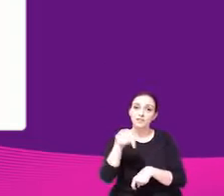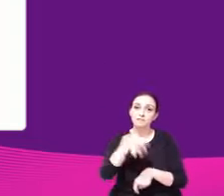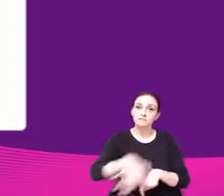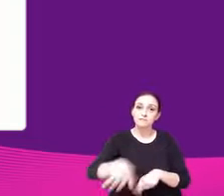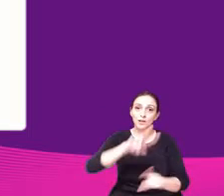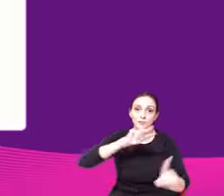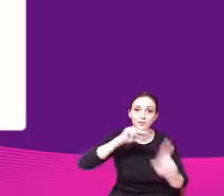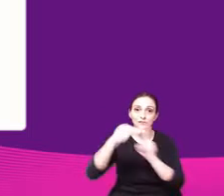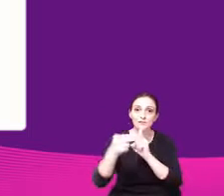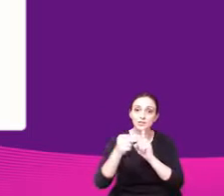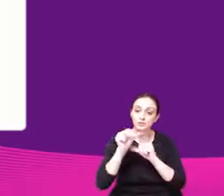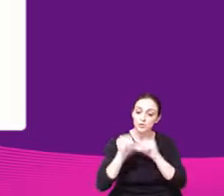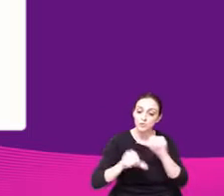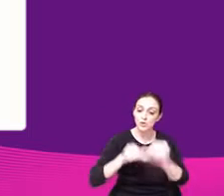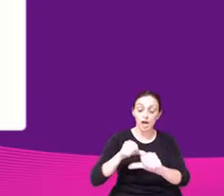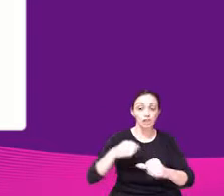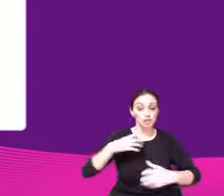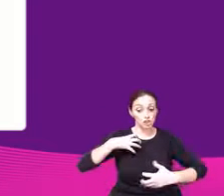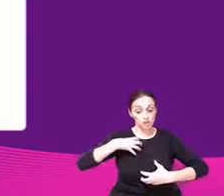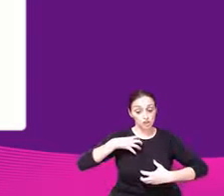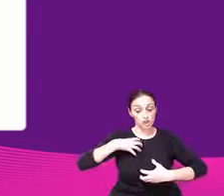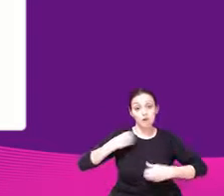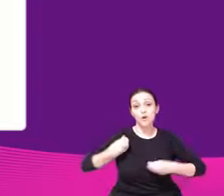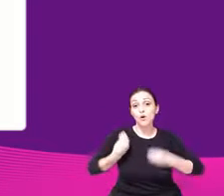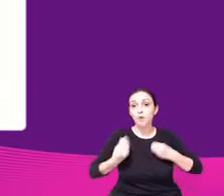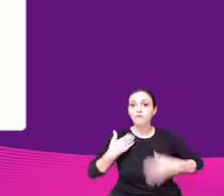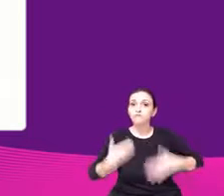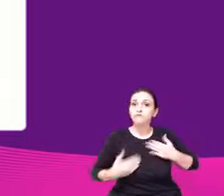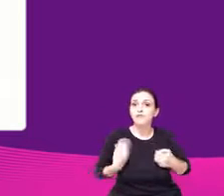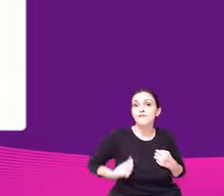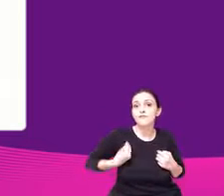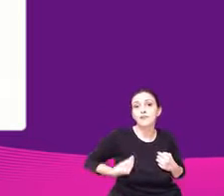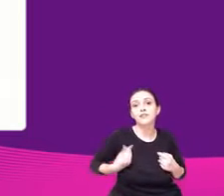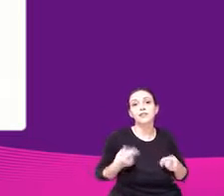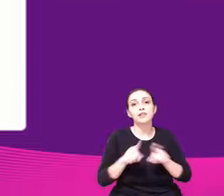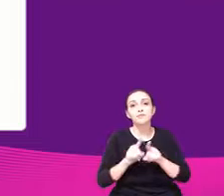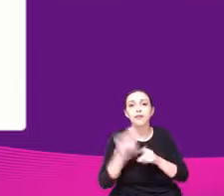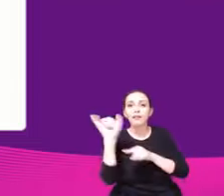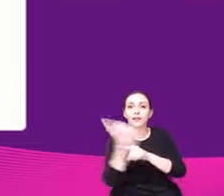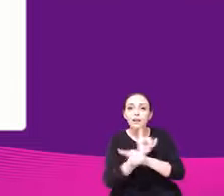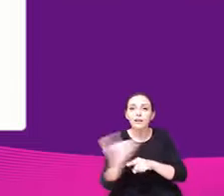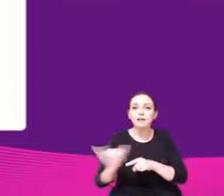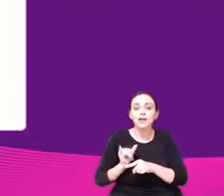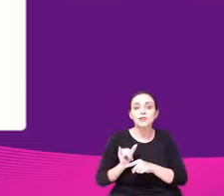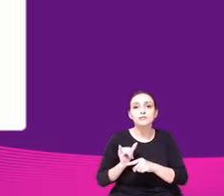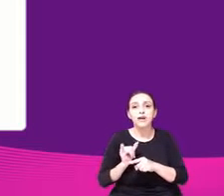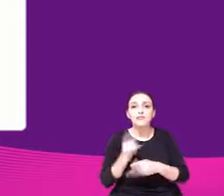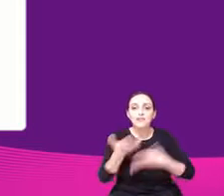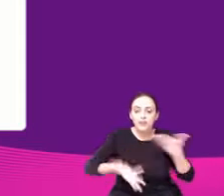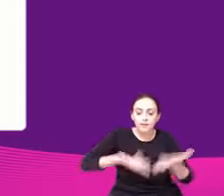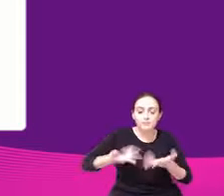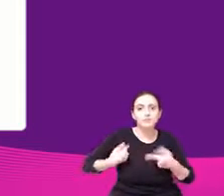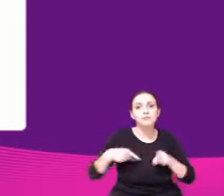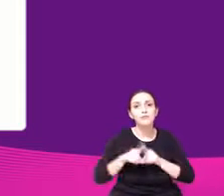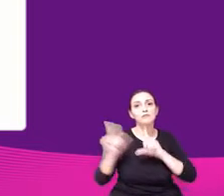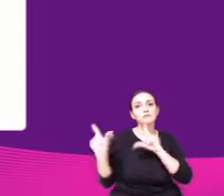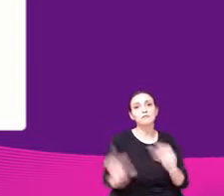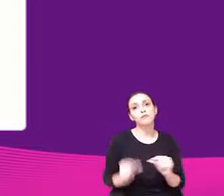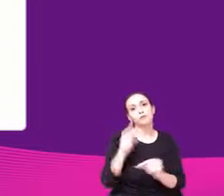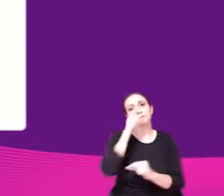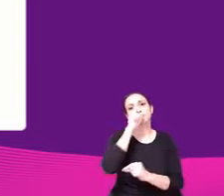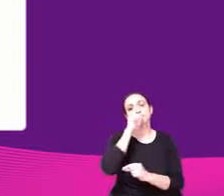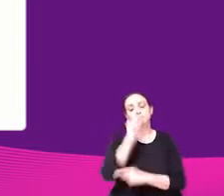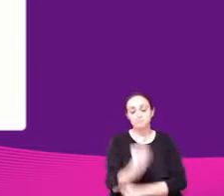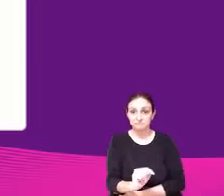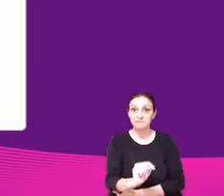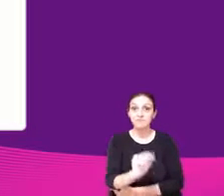modificações de estilo de vida, como do ponto de vista de alternativas terapêuticas para que você reduza esse risco, né?